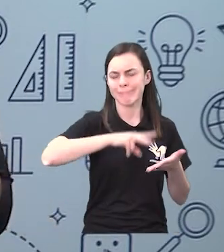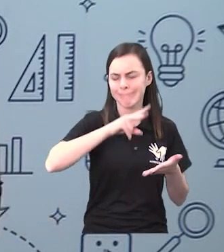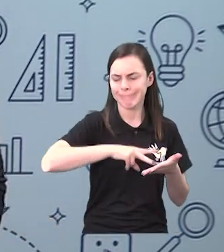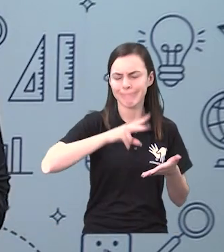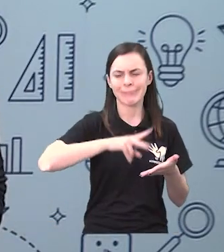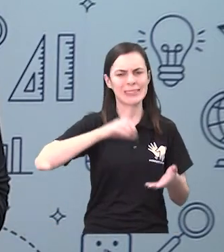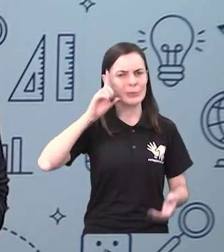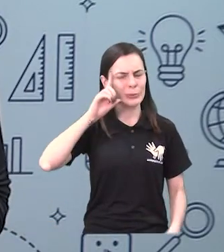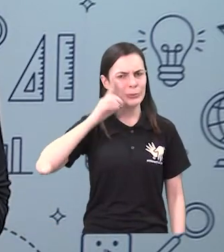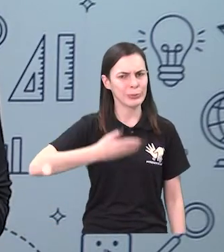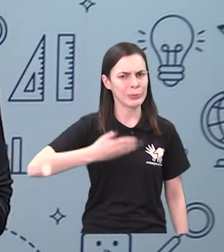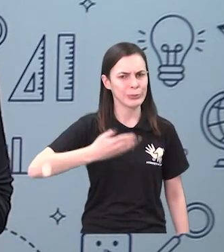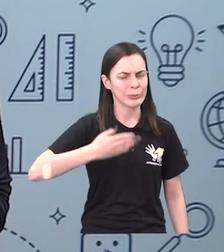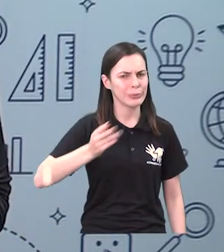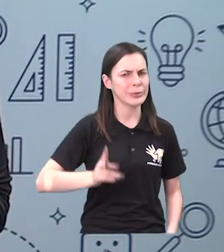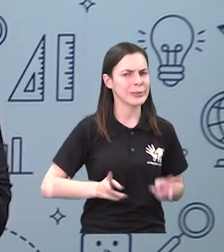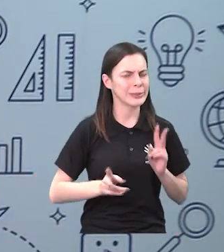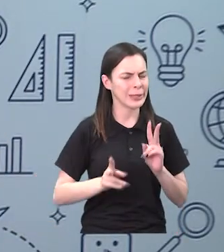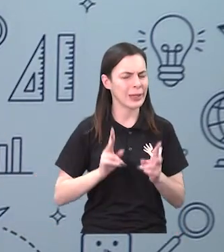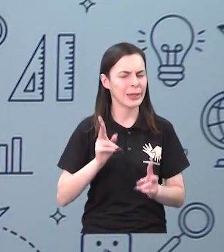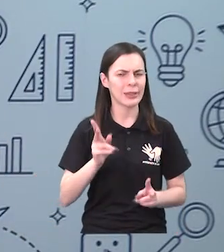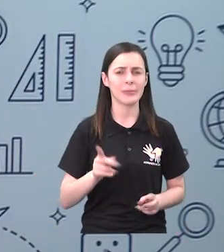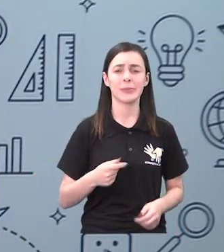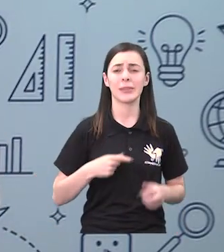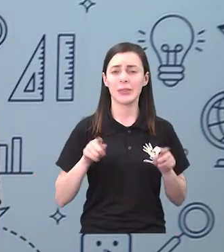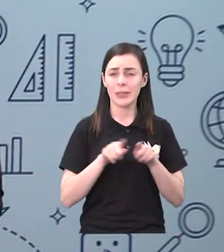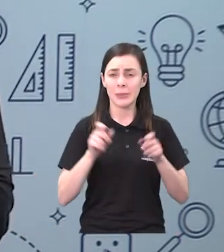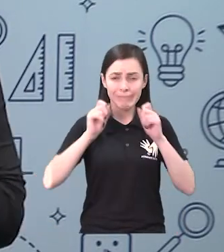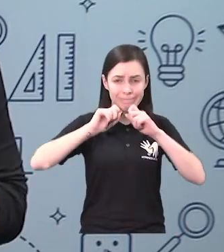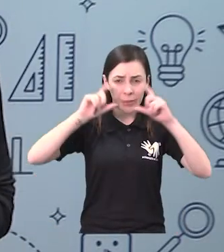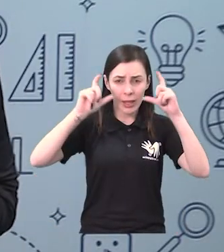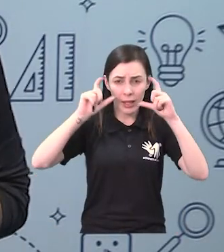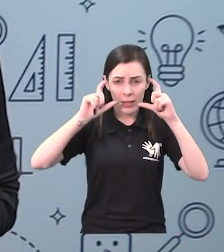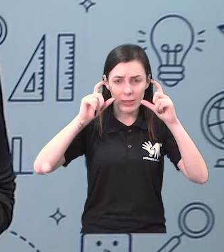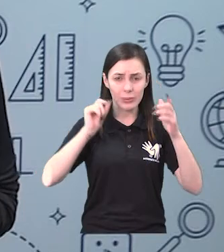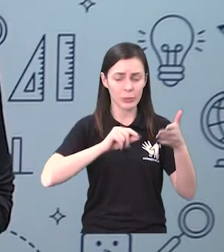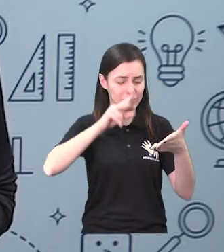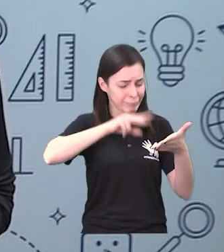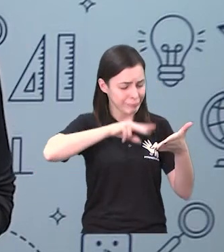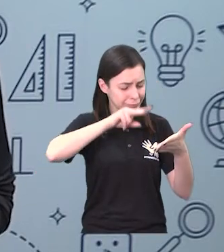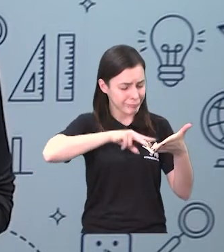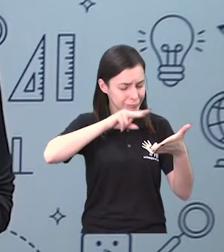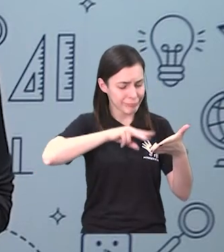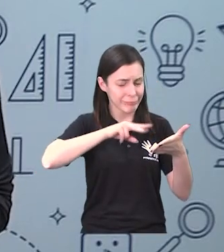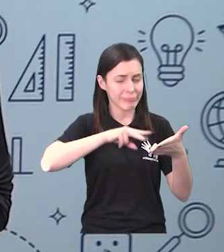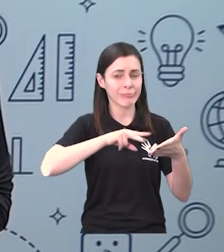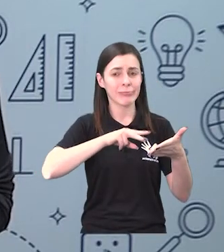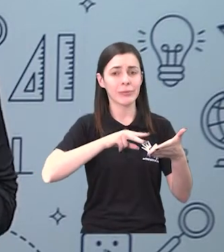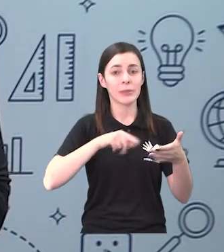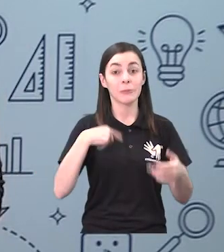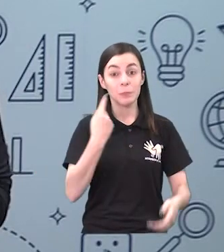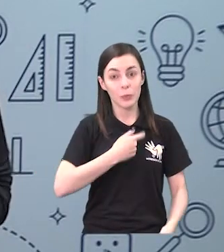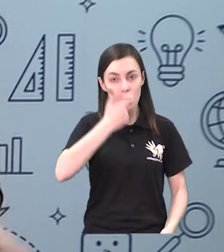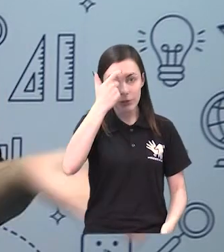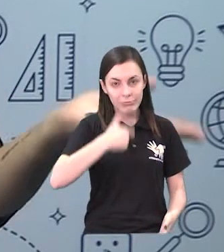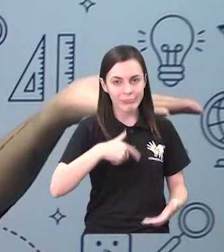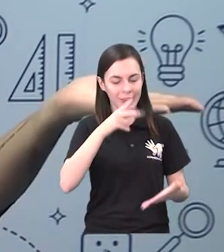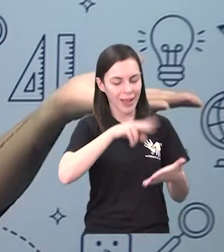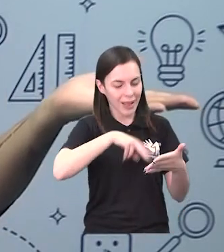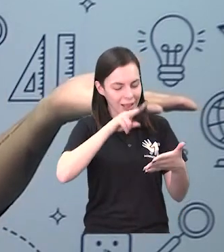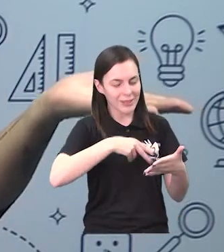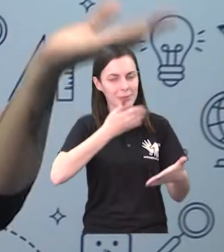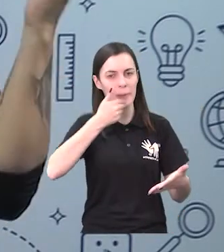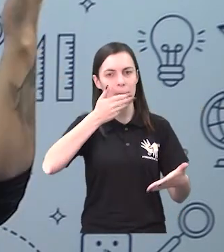importante sempre lermos e estarmos sempre atentos ao que estamos lendo isso nos torna